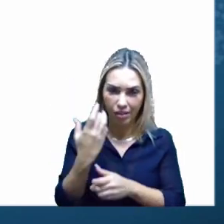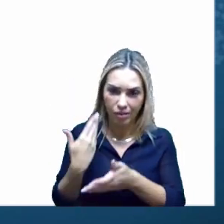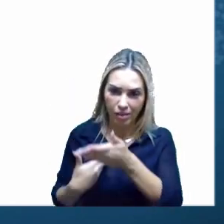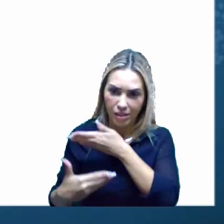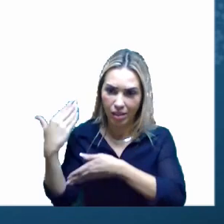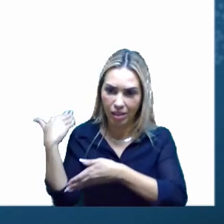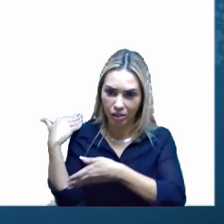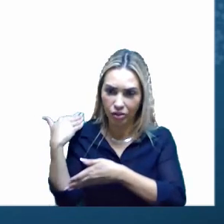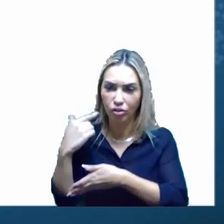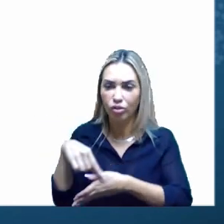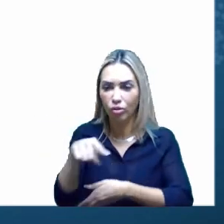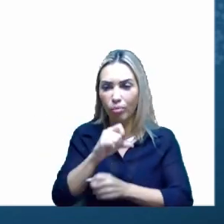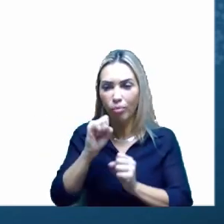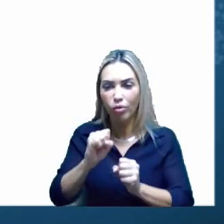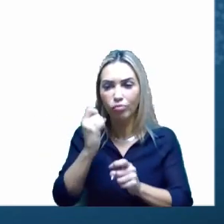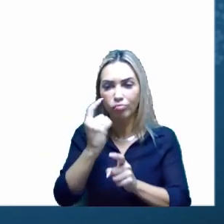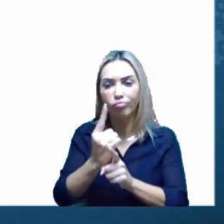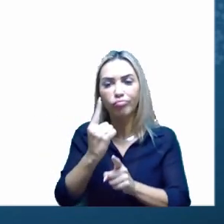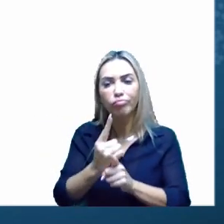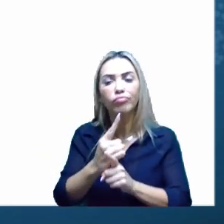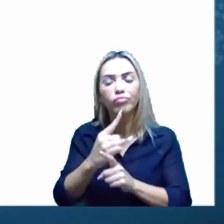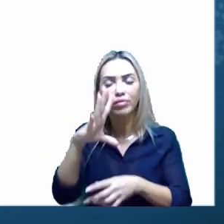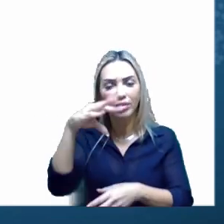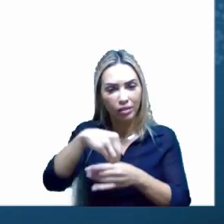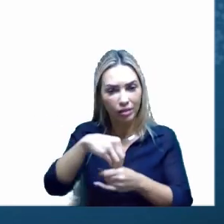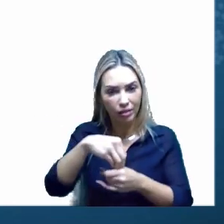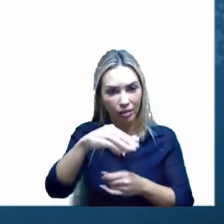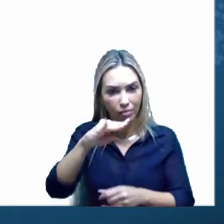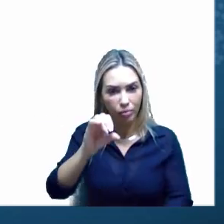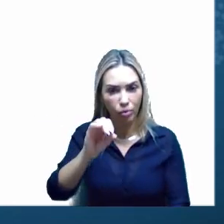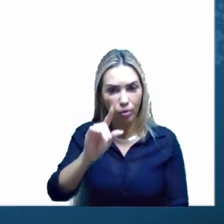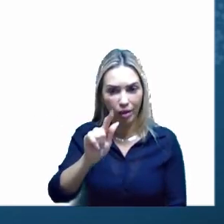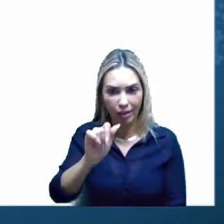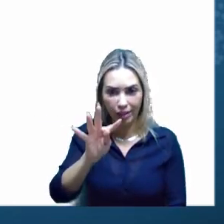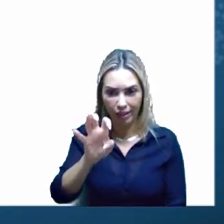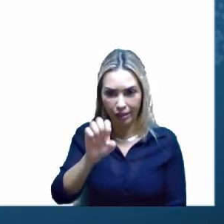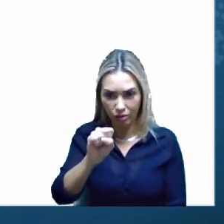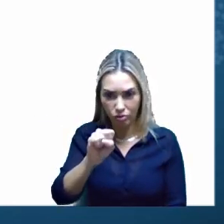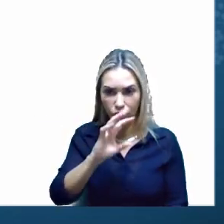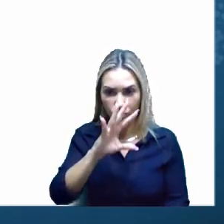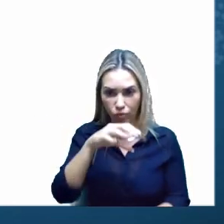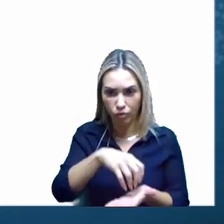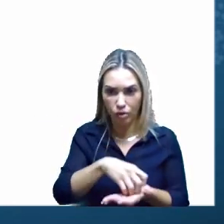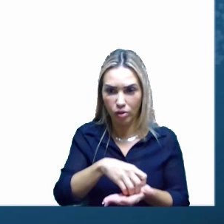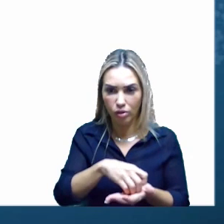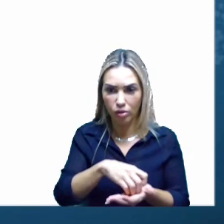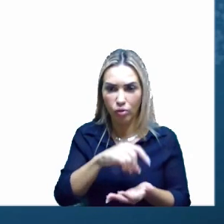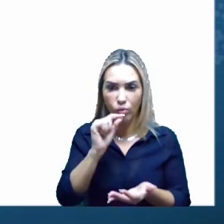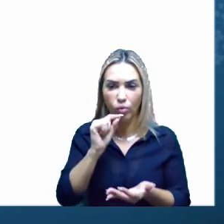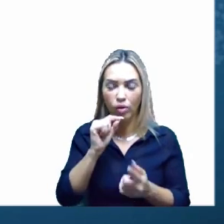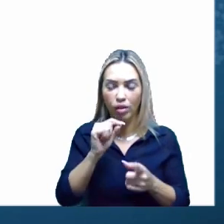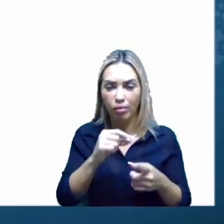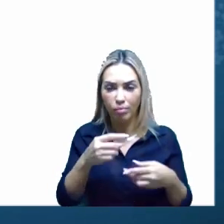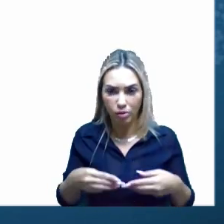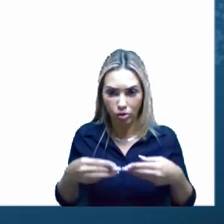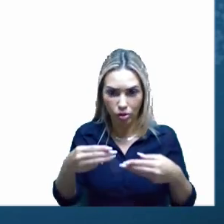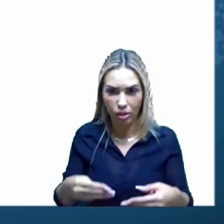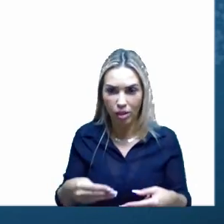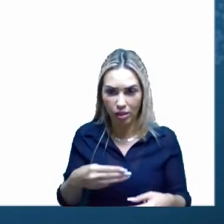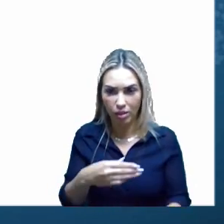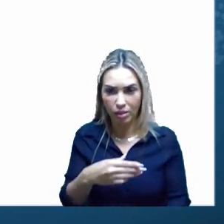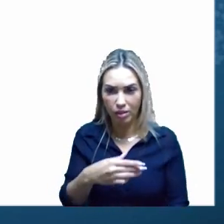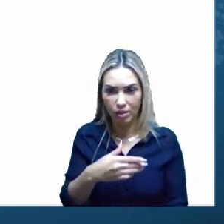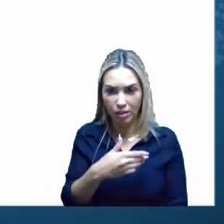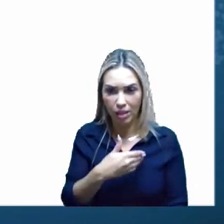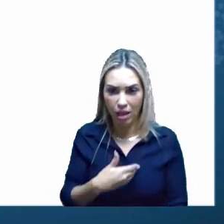painel especial dentro da Fundação Bill Gates, e Lusaka, o Ministério da Saúde no Zâmbia não